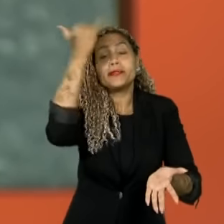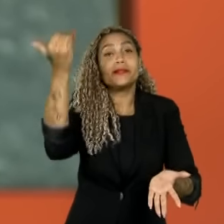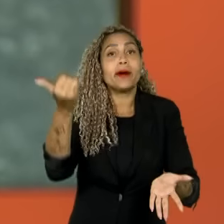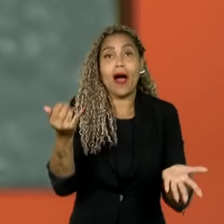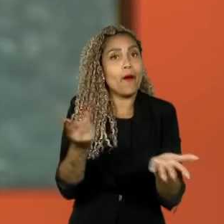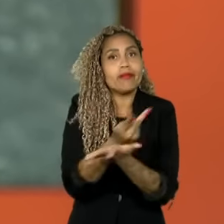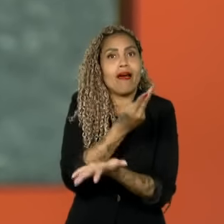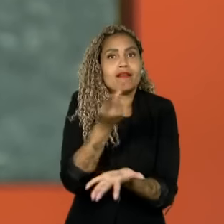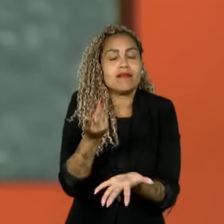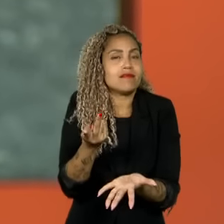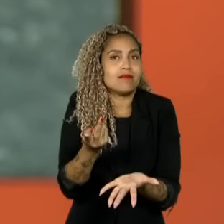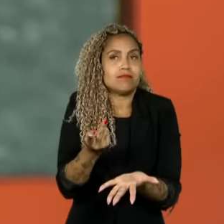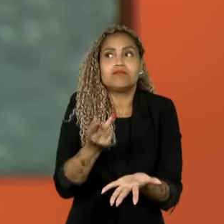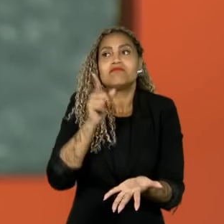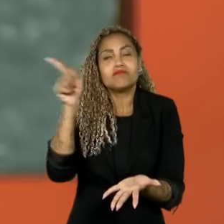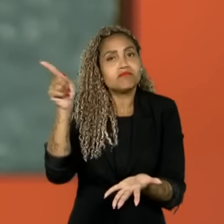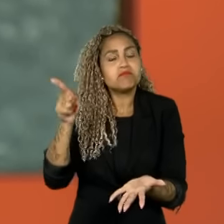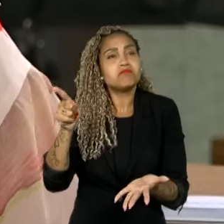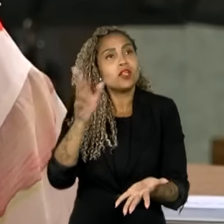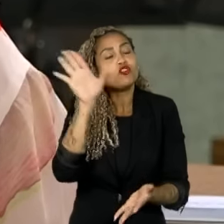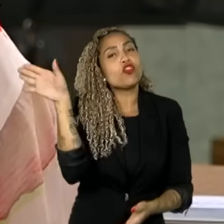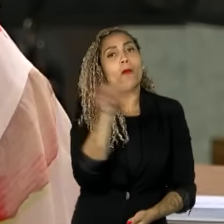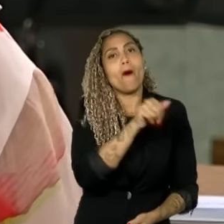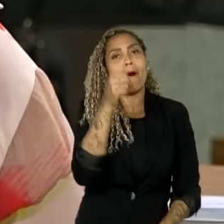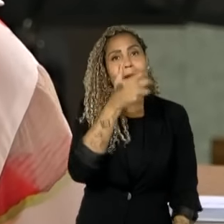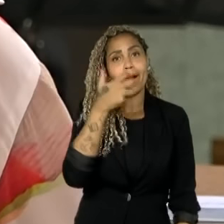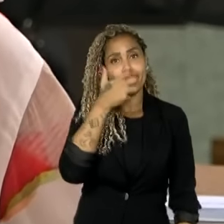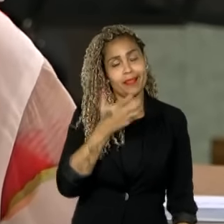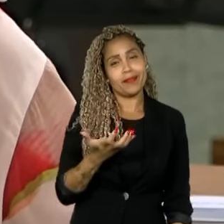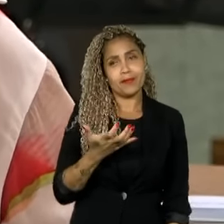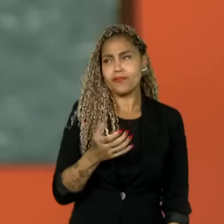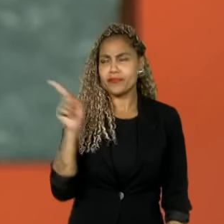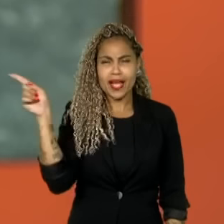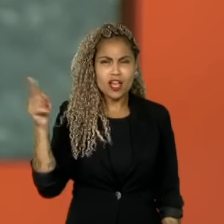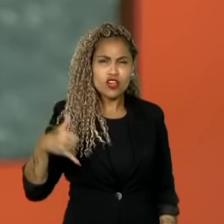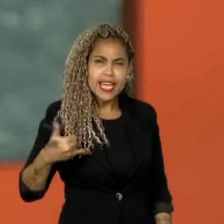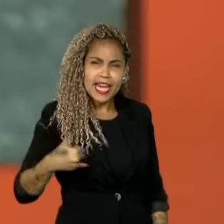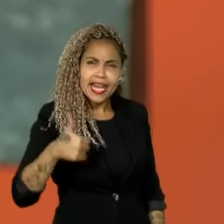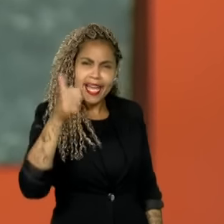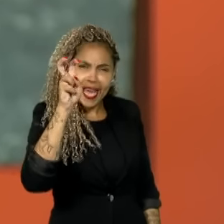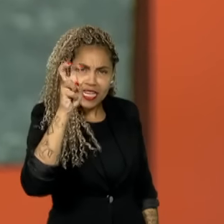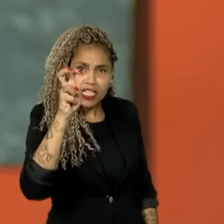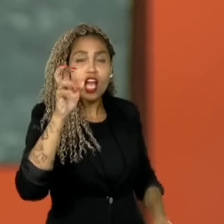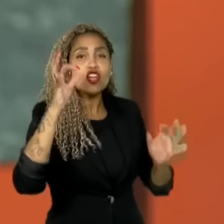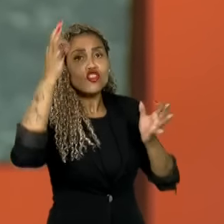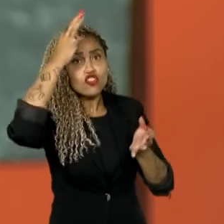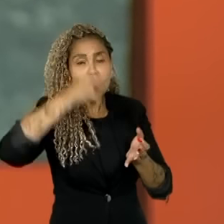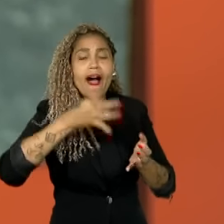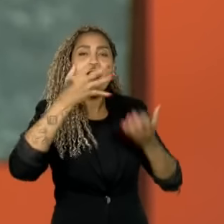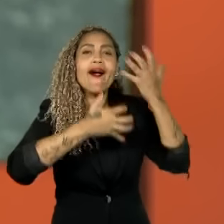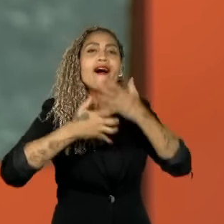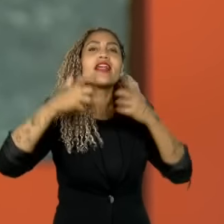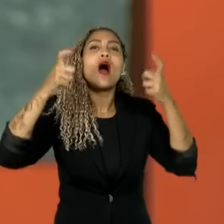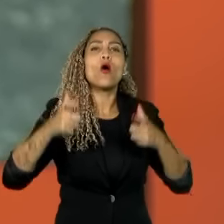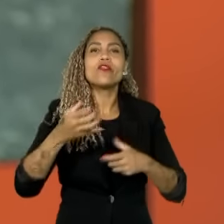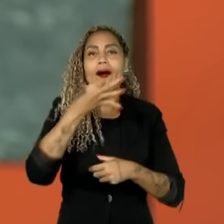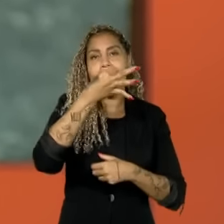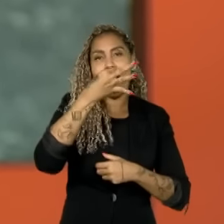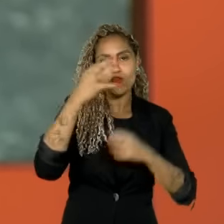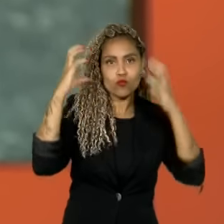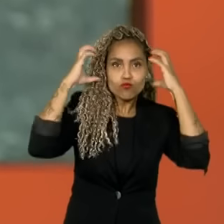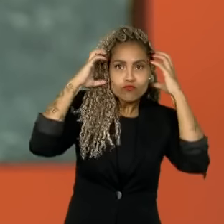dela, de outro, tudo e por conta do seu E com 15 anos ela já cantou no rádio, né, em BH, não foi? Ela começa cantando no rádio, participa